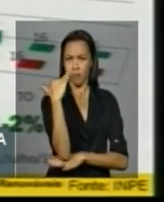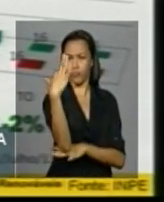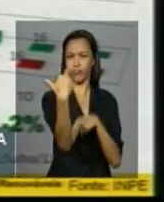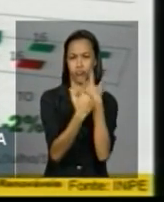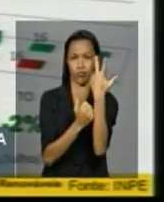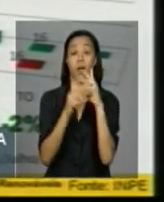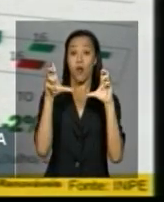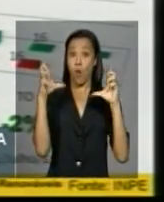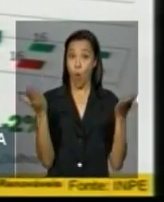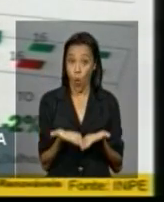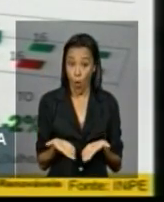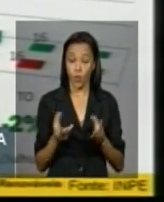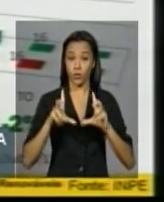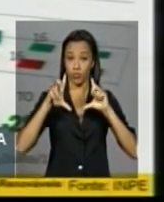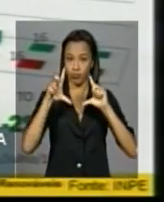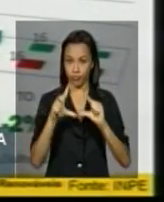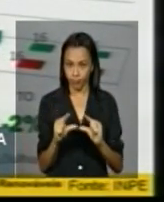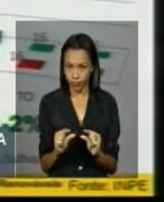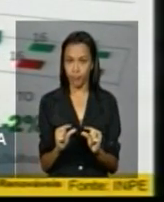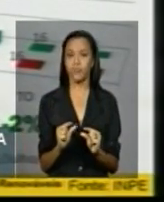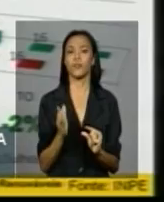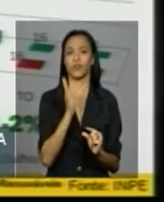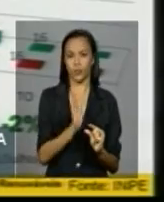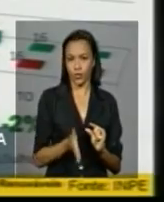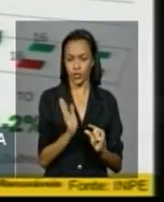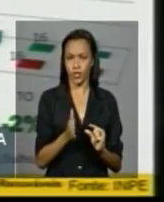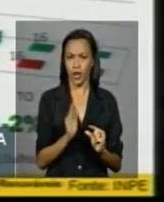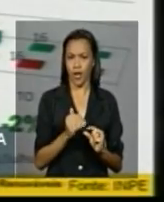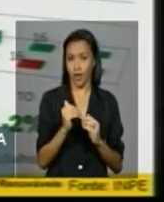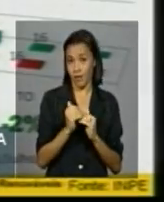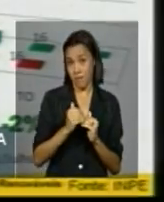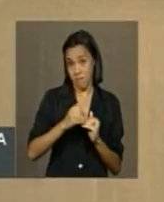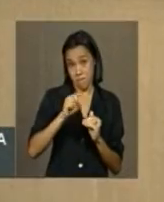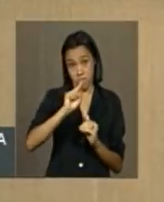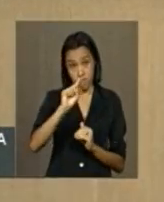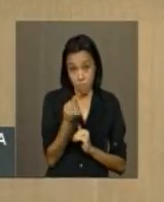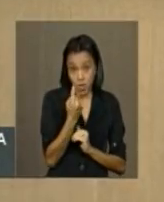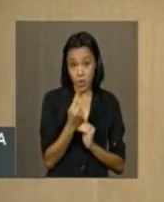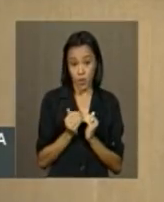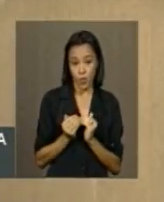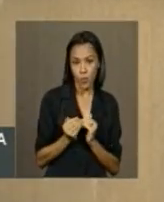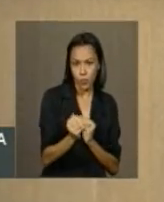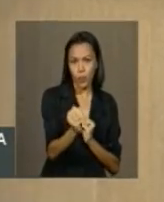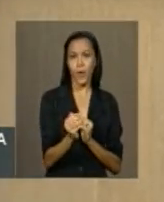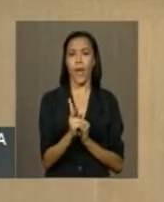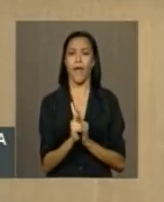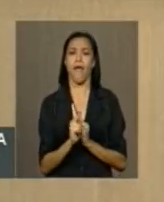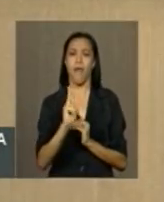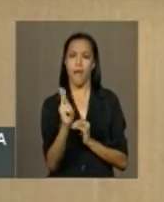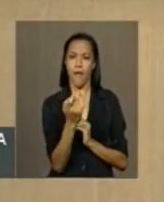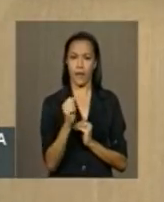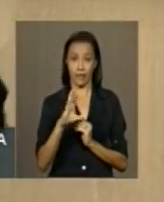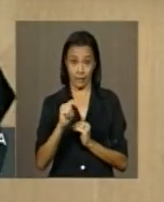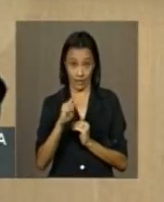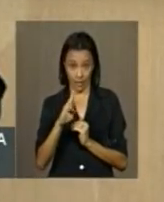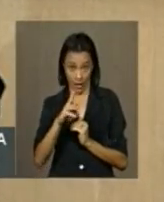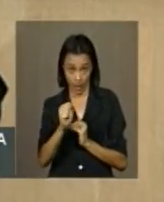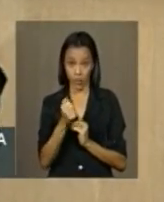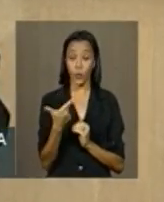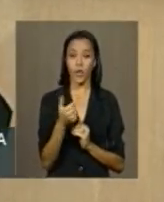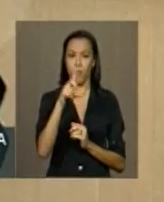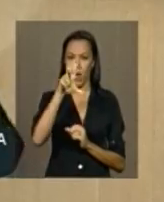você reduziu tá ou seja acima vou colocar acima de 100 a 100.000 haar no caso acima de 25 ha houve uma redução de